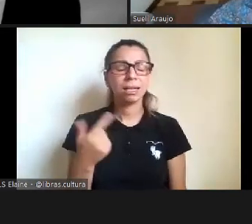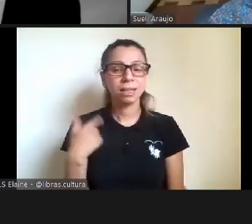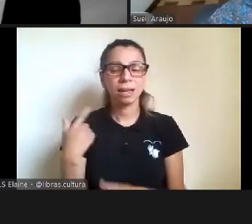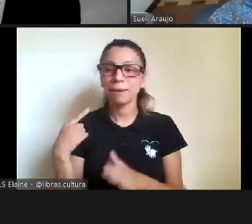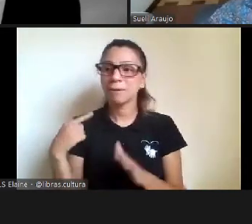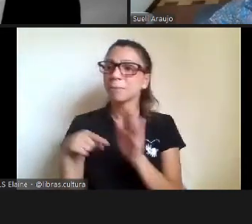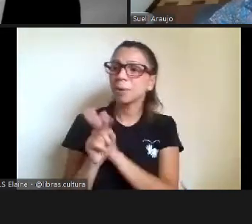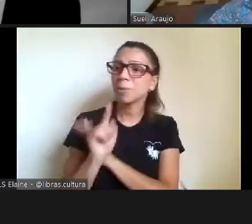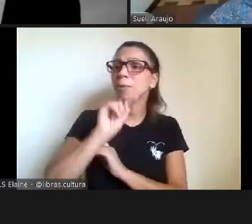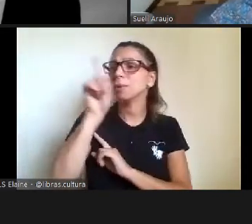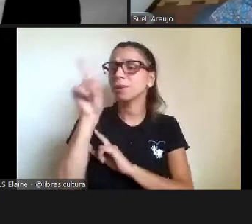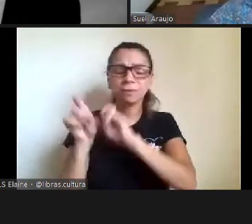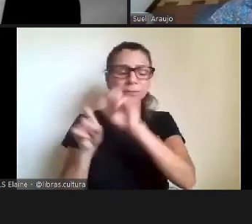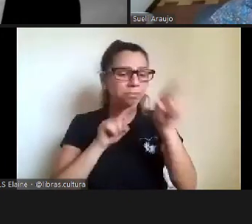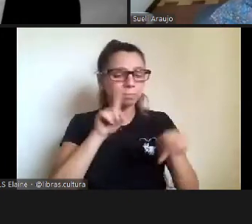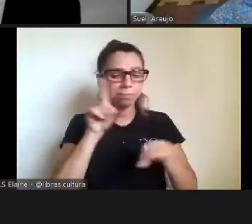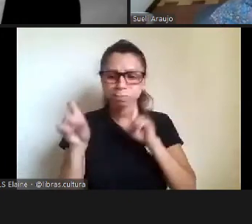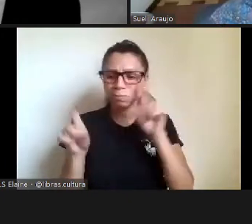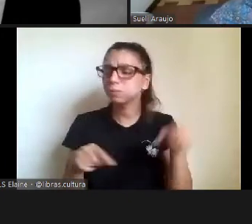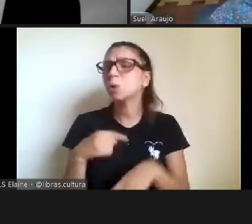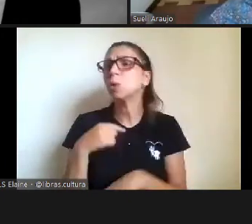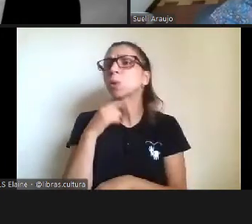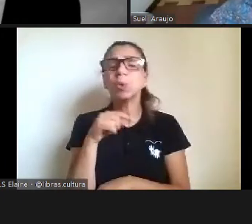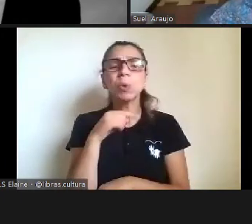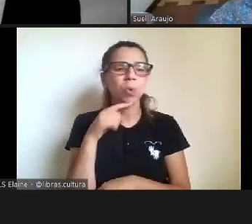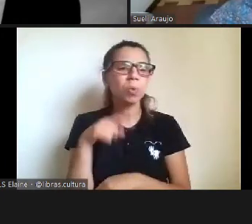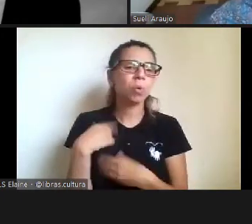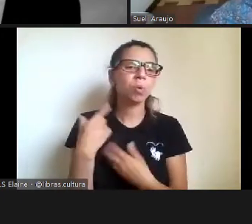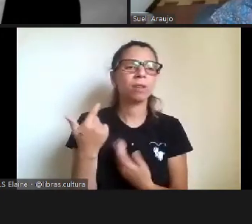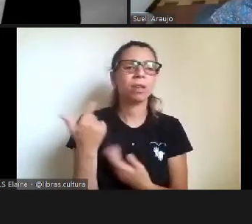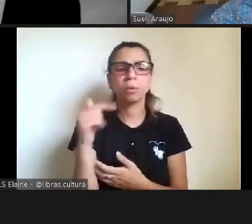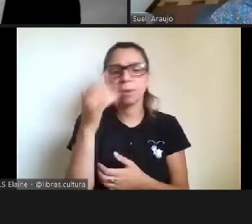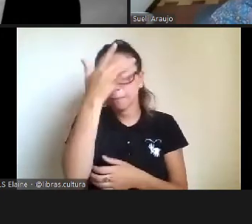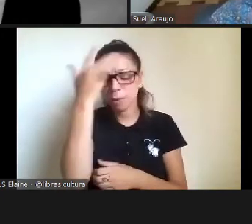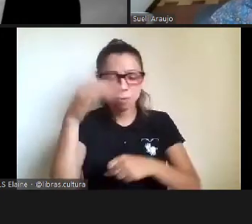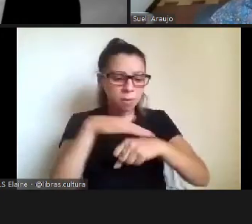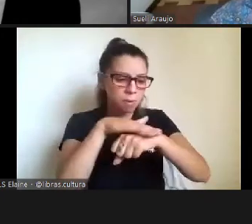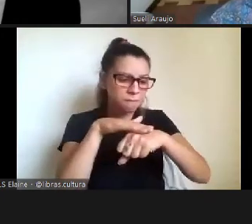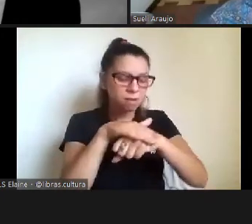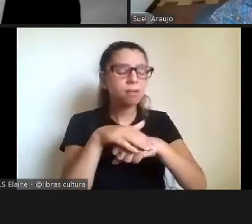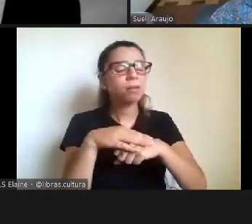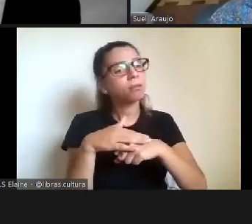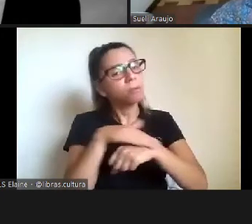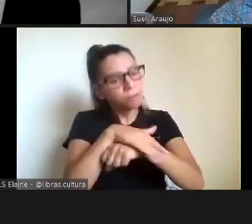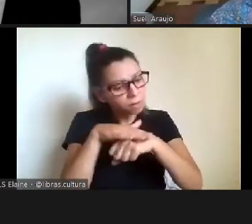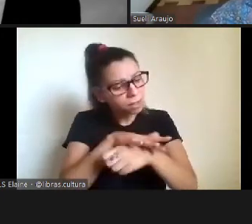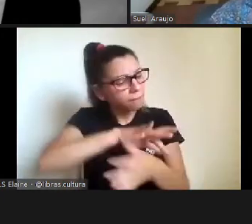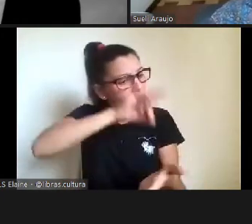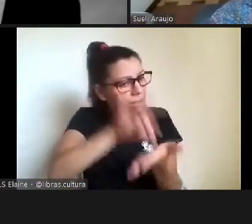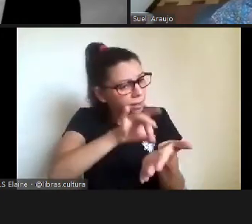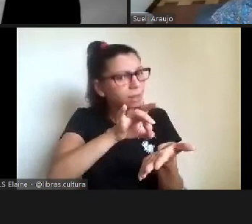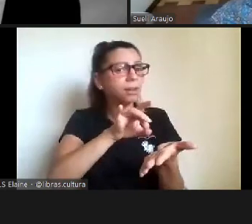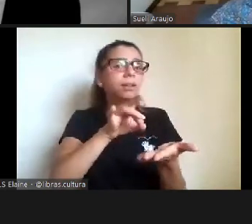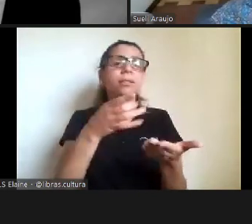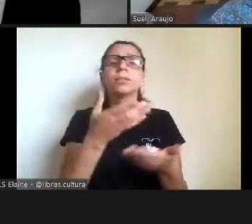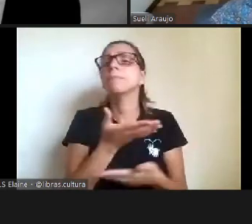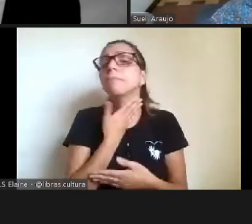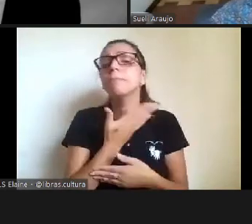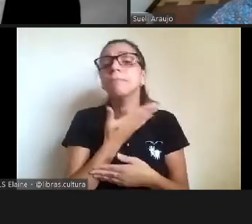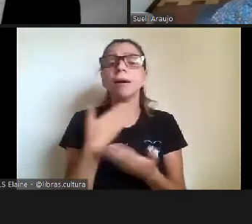né, e não ter com quem conversar, e conversar mesmo, né, não essa coisa